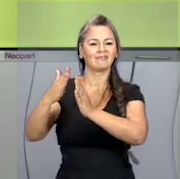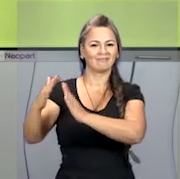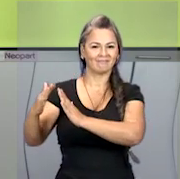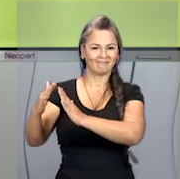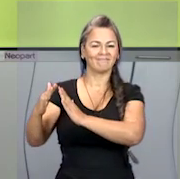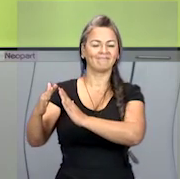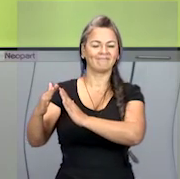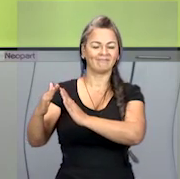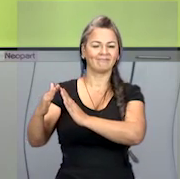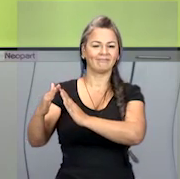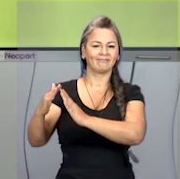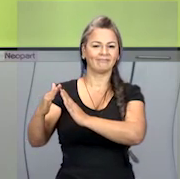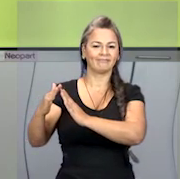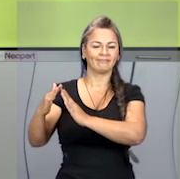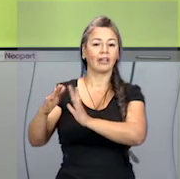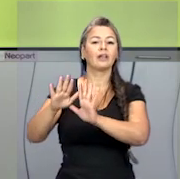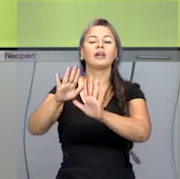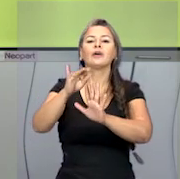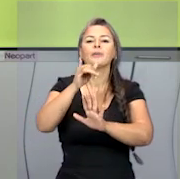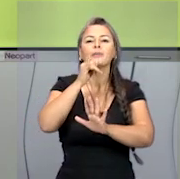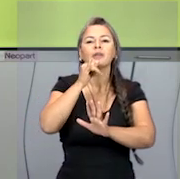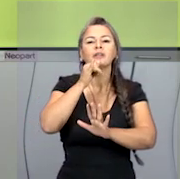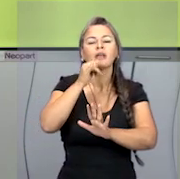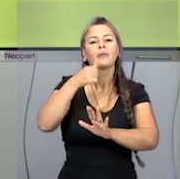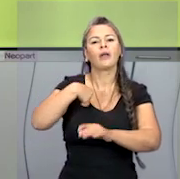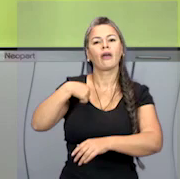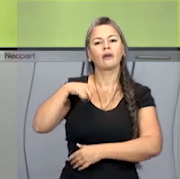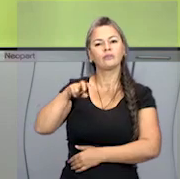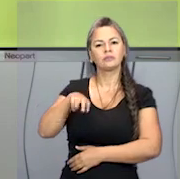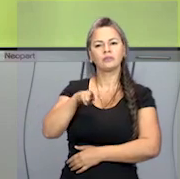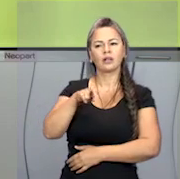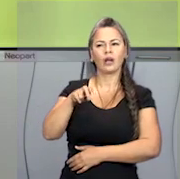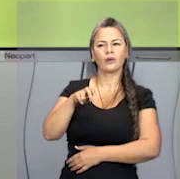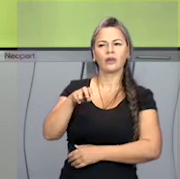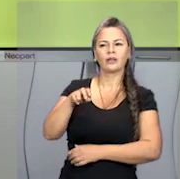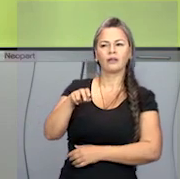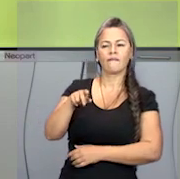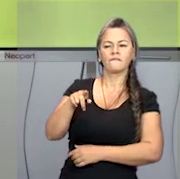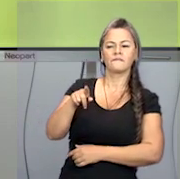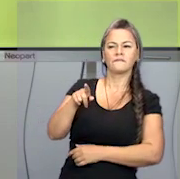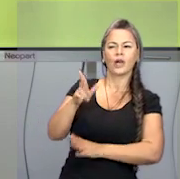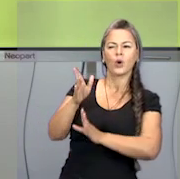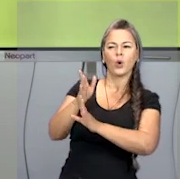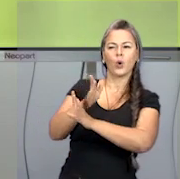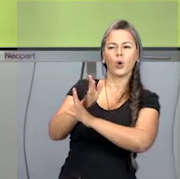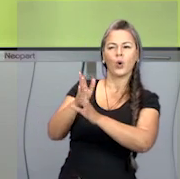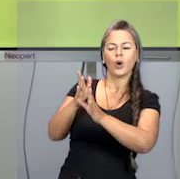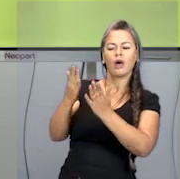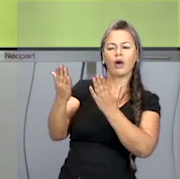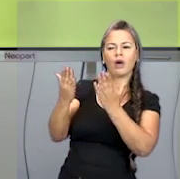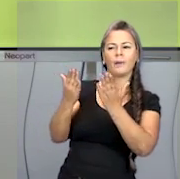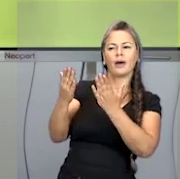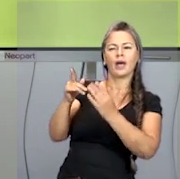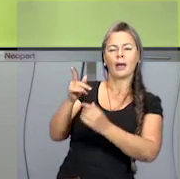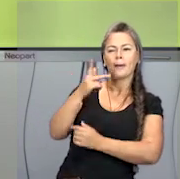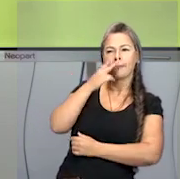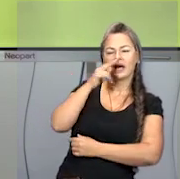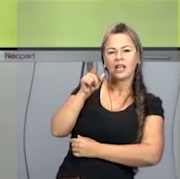que nós consideramos suspeitas, será que elas são iguais a mim? Ou eu as considero suspeitas porque elas são diferentes de mim?